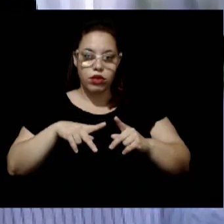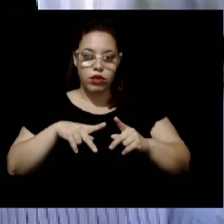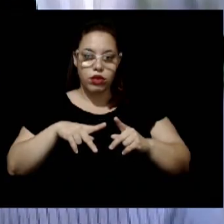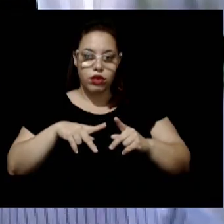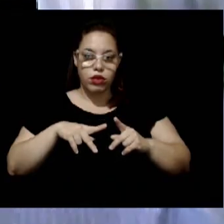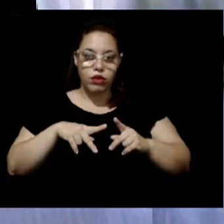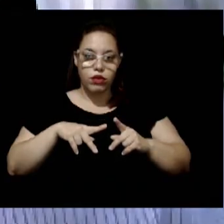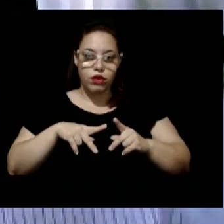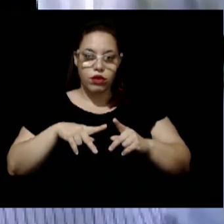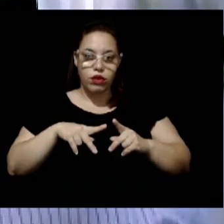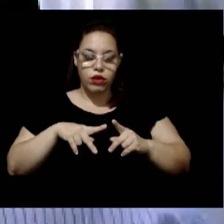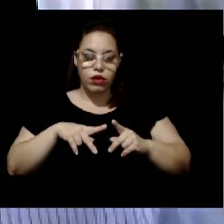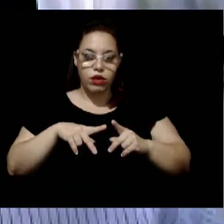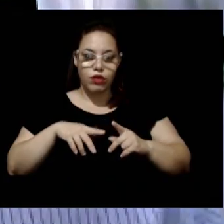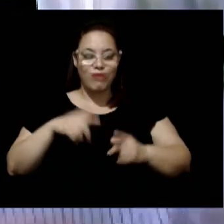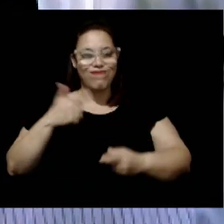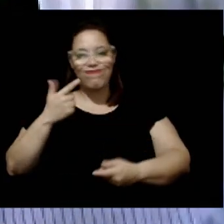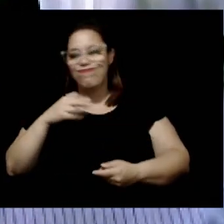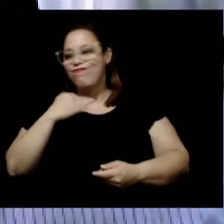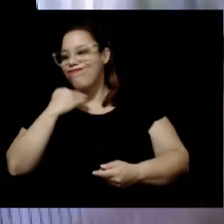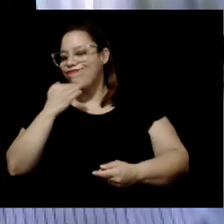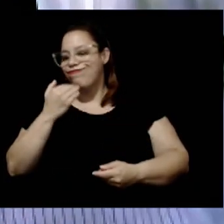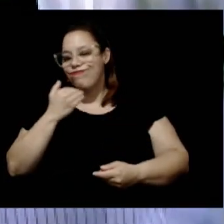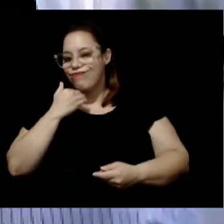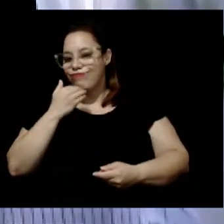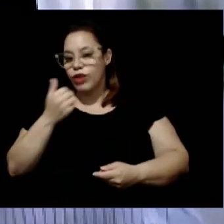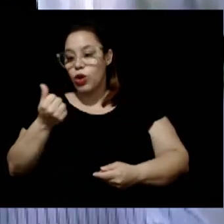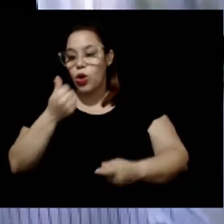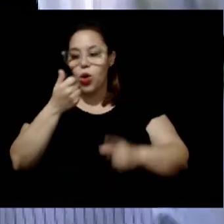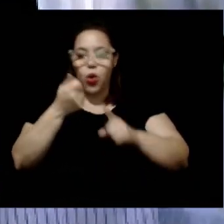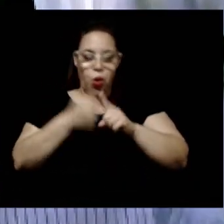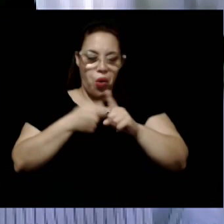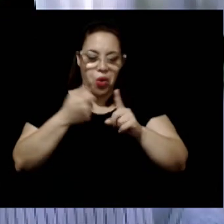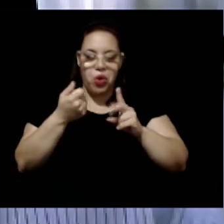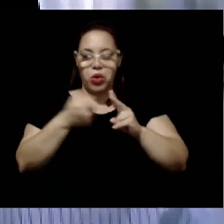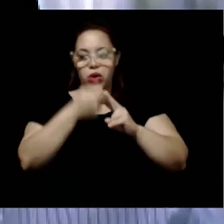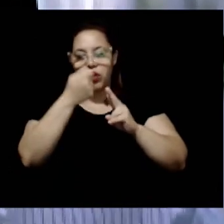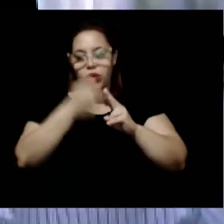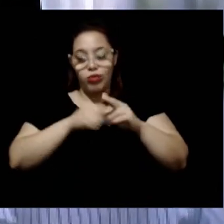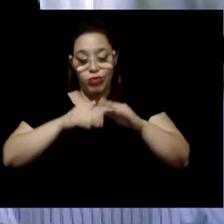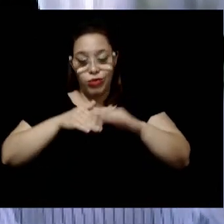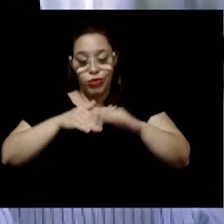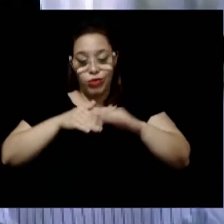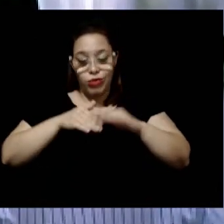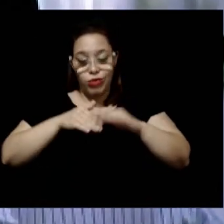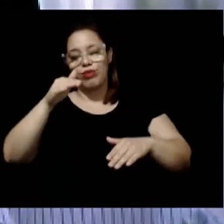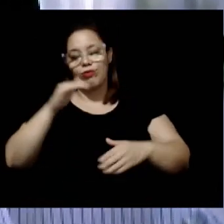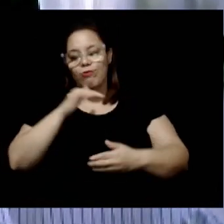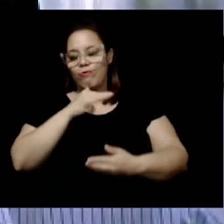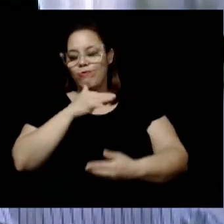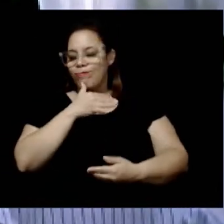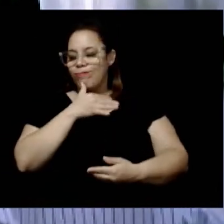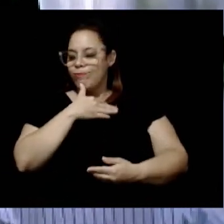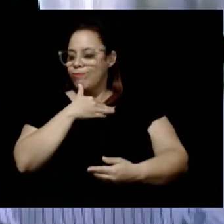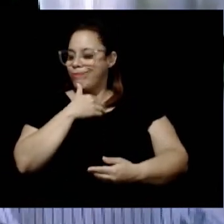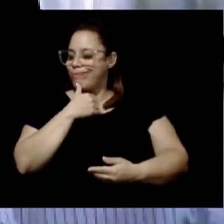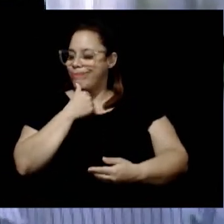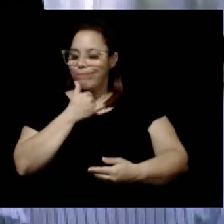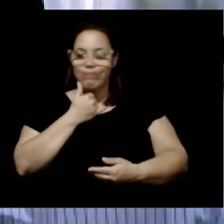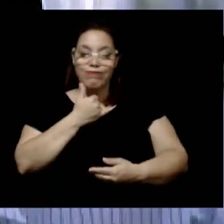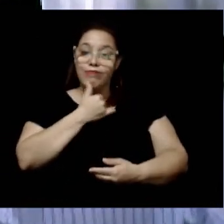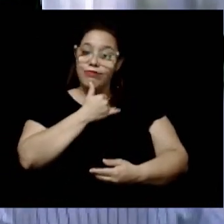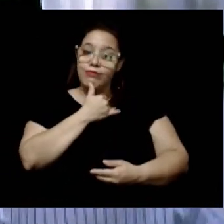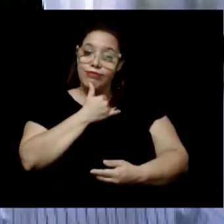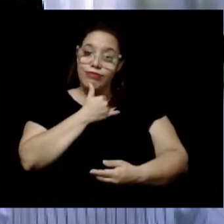assim, não dá para dizer que isso vai chegar daqui um mês ou dois, pode ser que demore mais, né? Infelizmente, o que a gente tem são